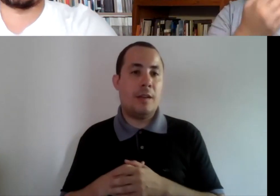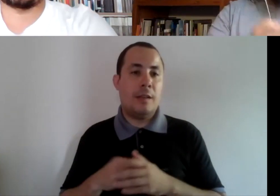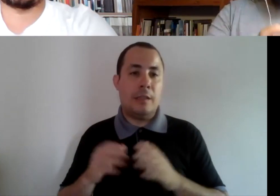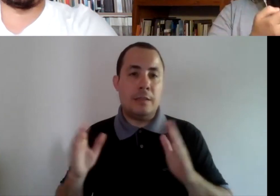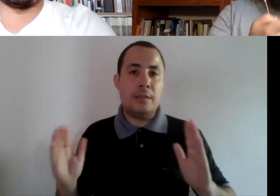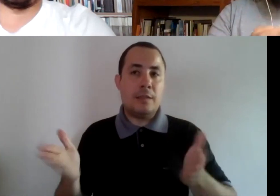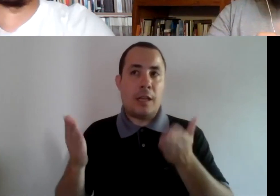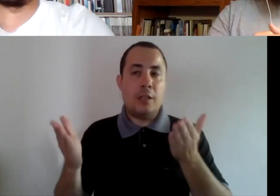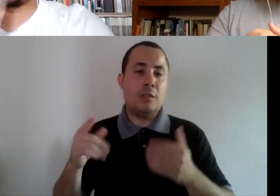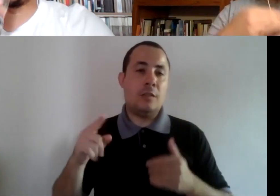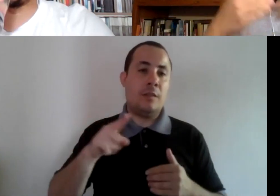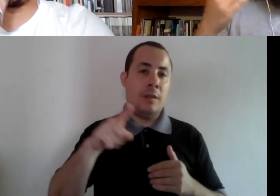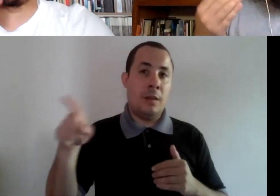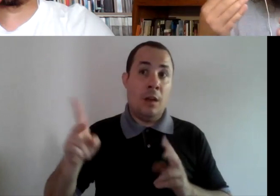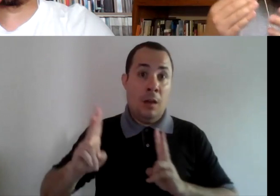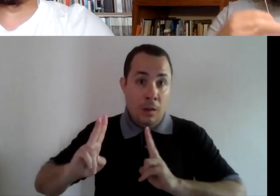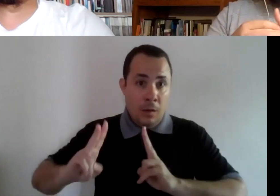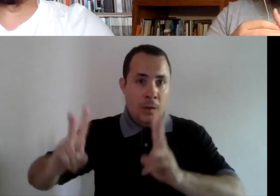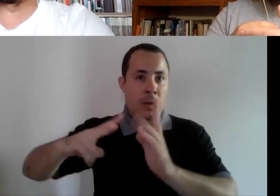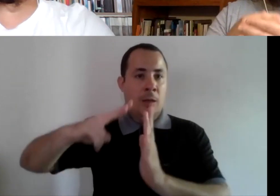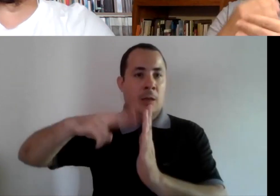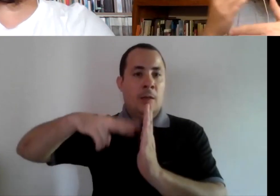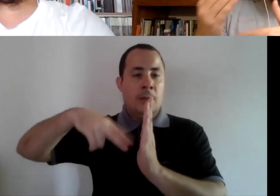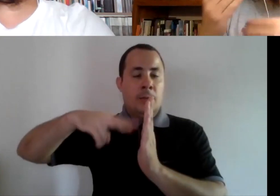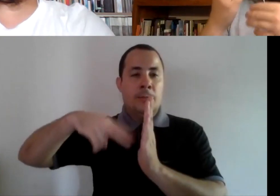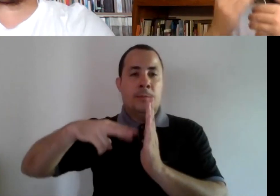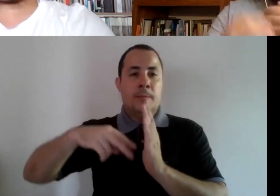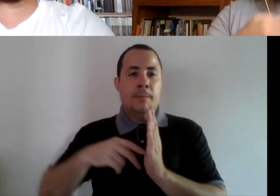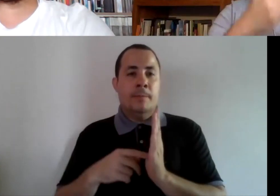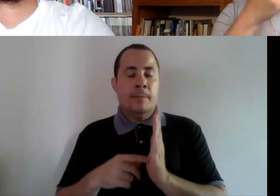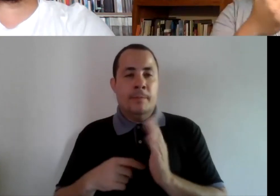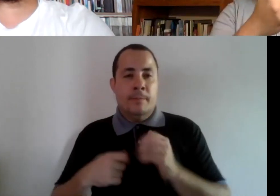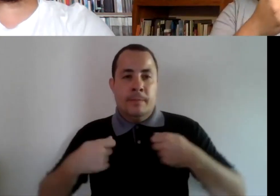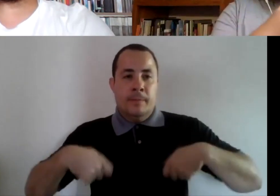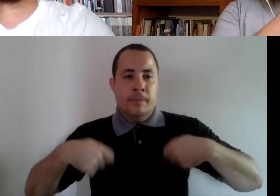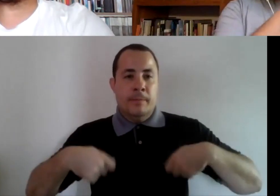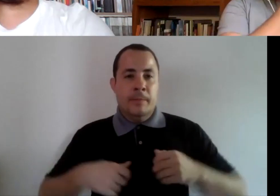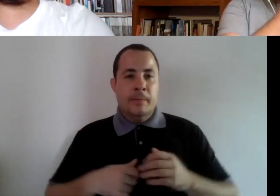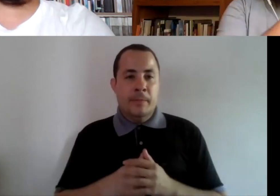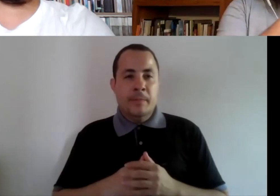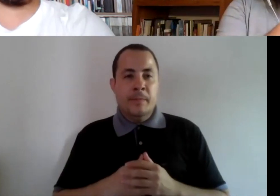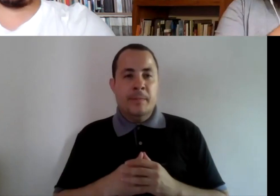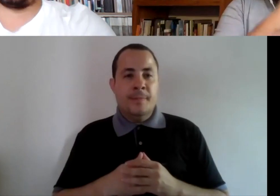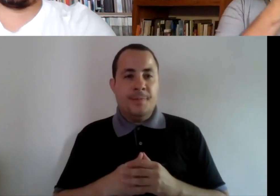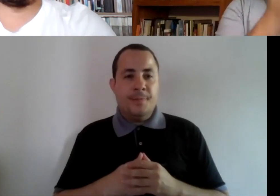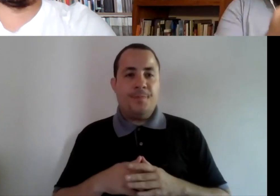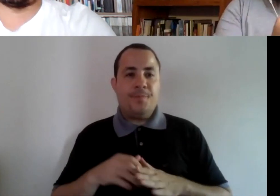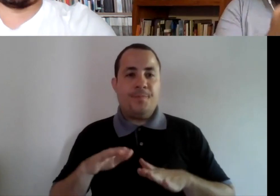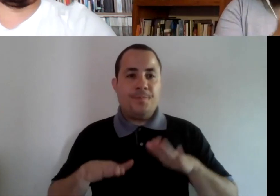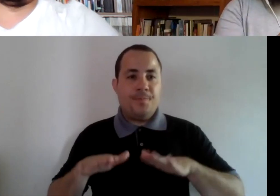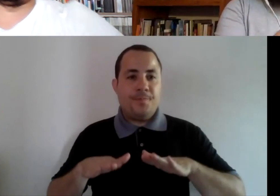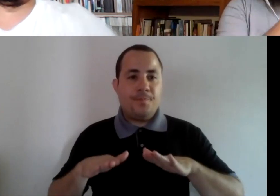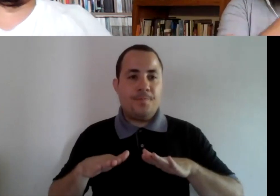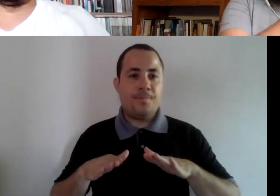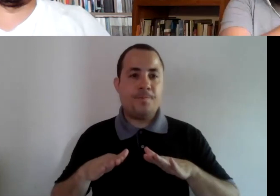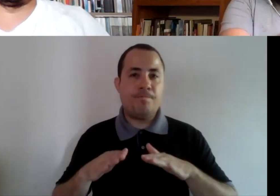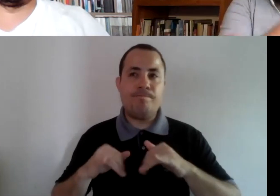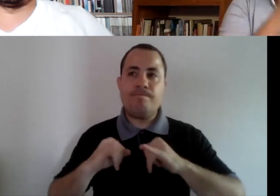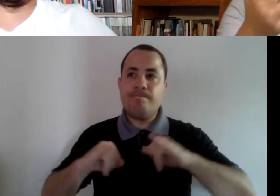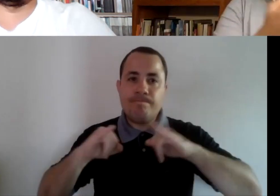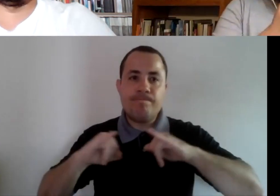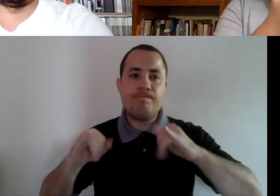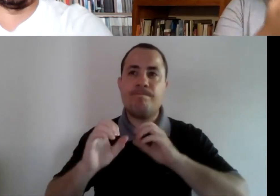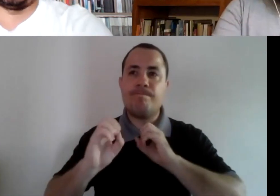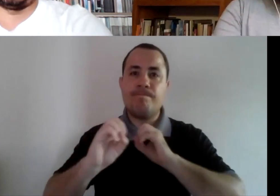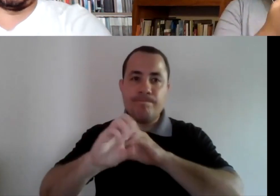pessoas a continuar lendo, é isso, às vezes é encontrar essa literatura, essas outras vozes que falam para uma realidade que